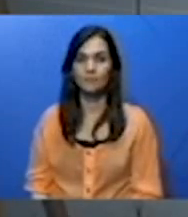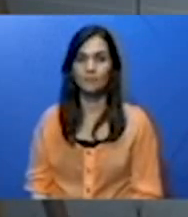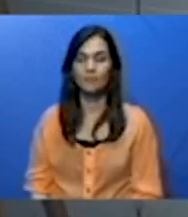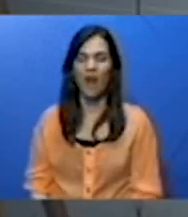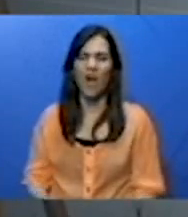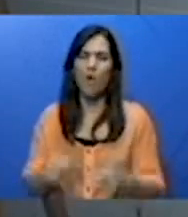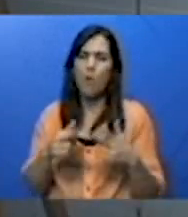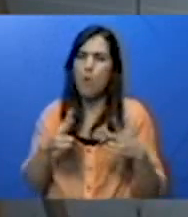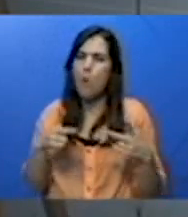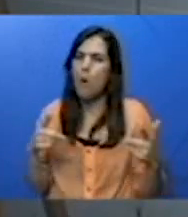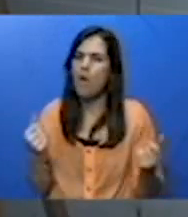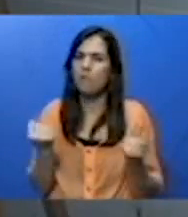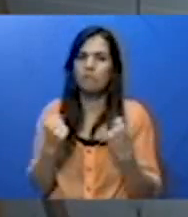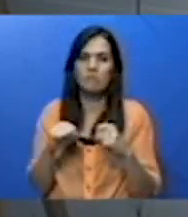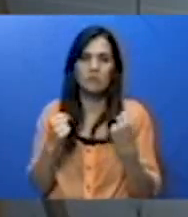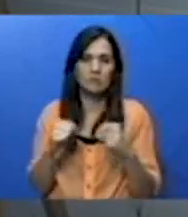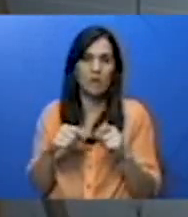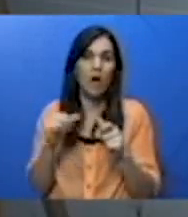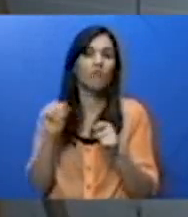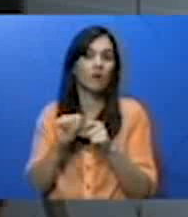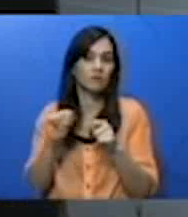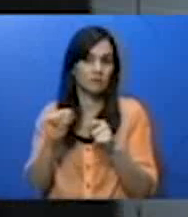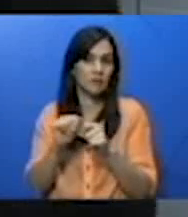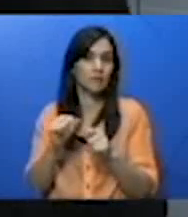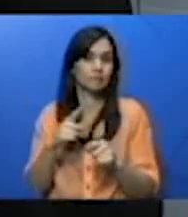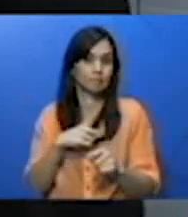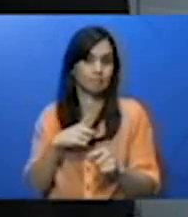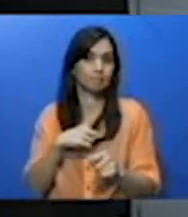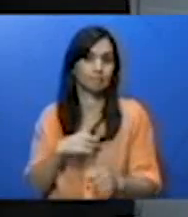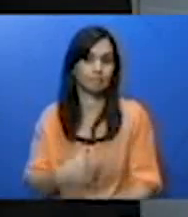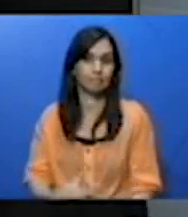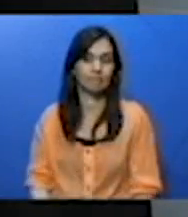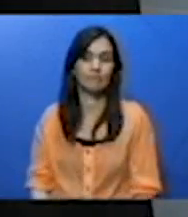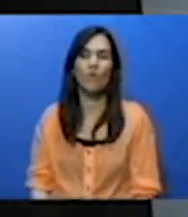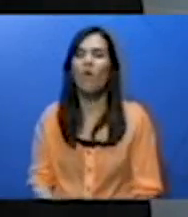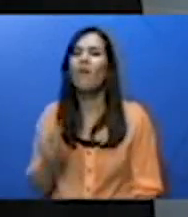temos. Que fazer. Fazer. O quê?